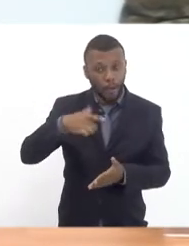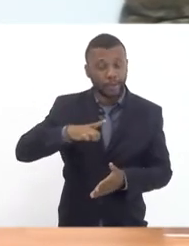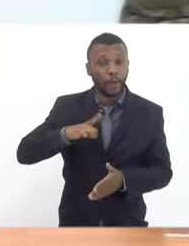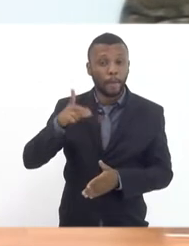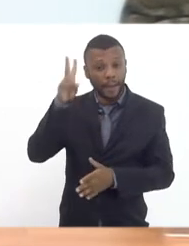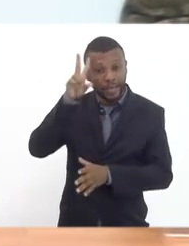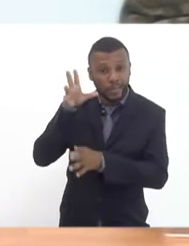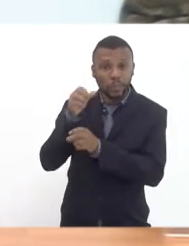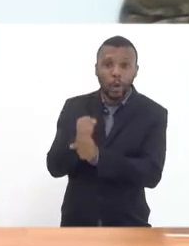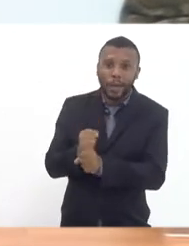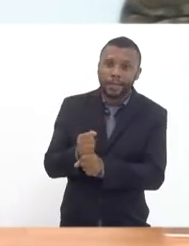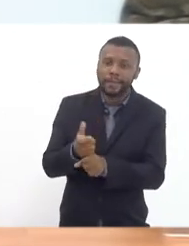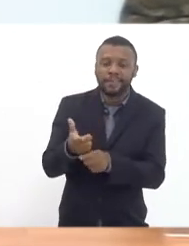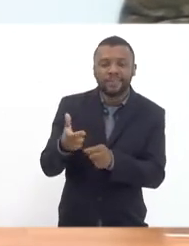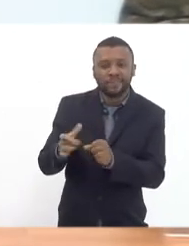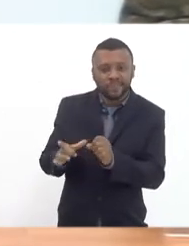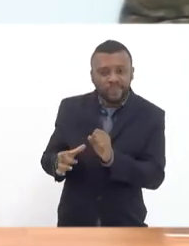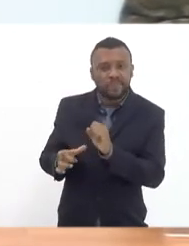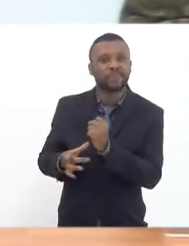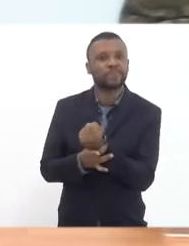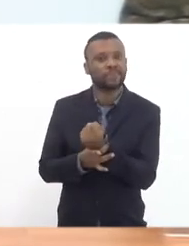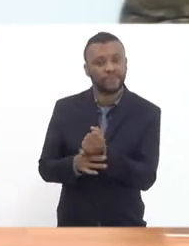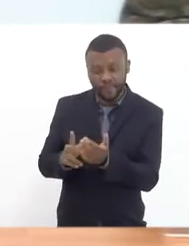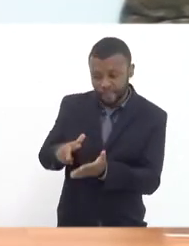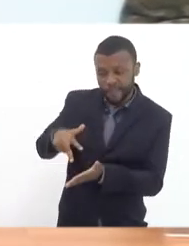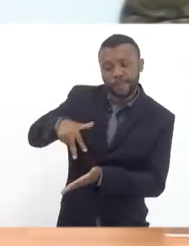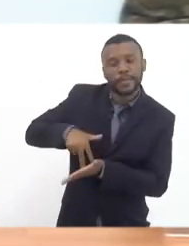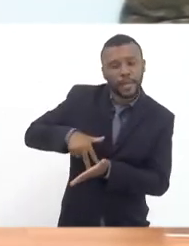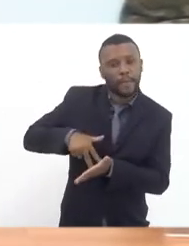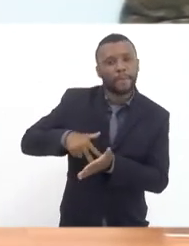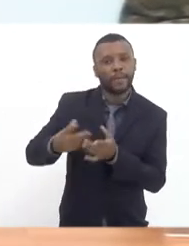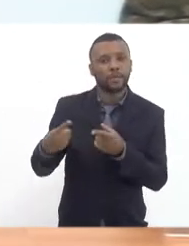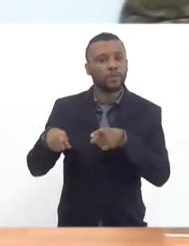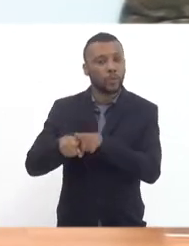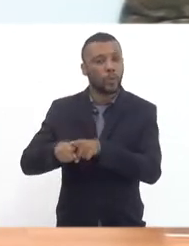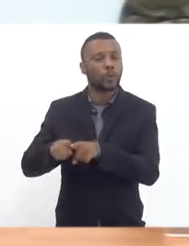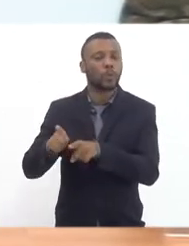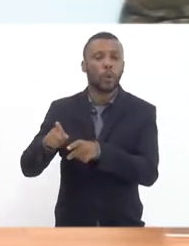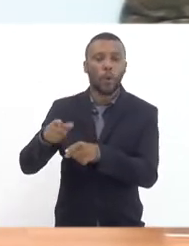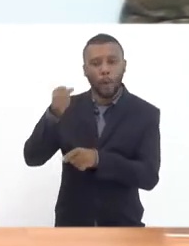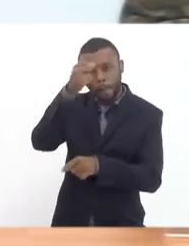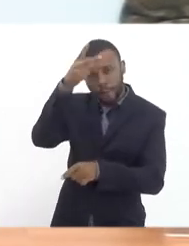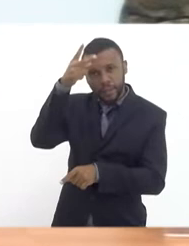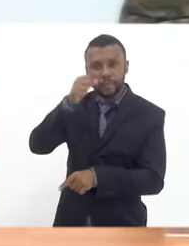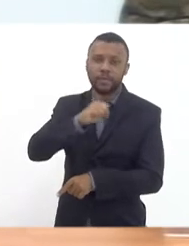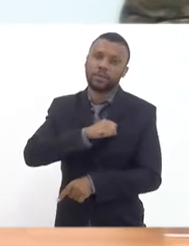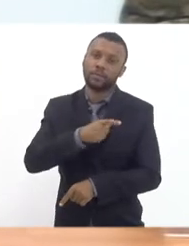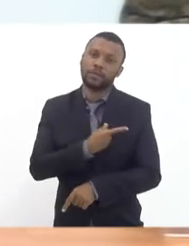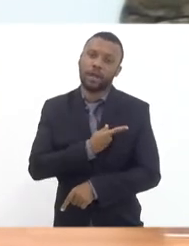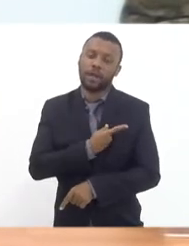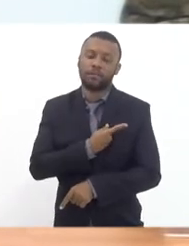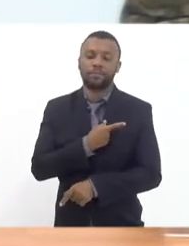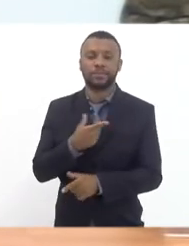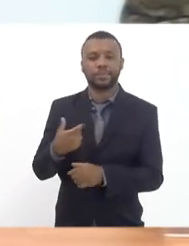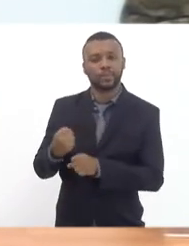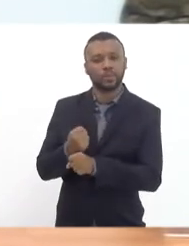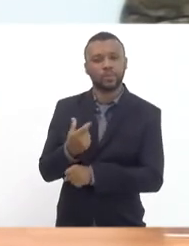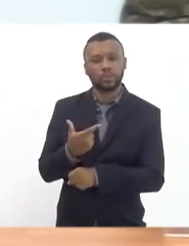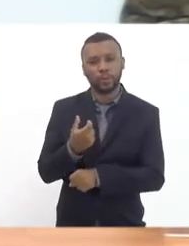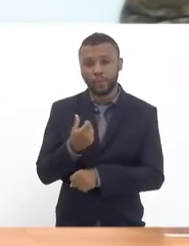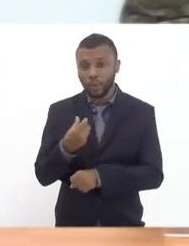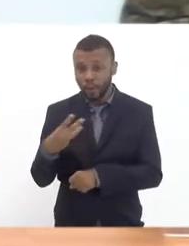sólida com a cidade de São Gonçalo. Eu, desde 2004, eu faço parte desta família, a